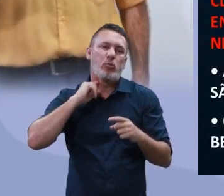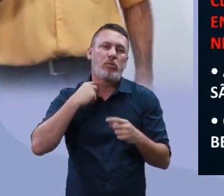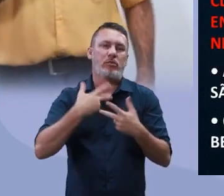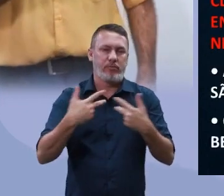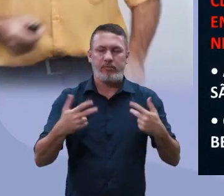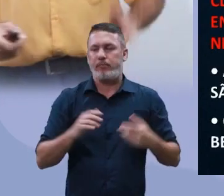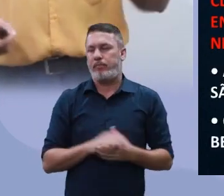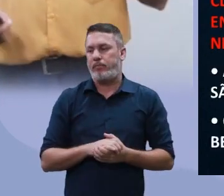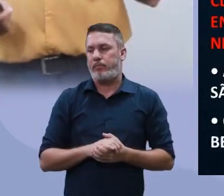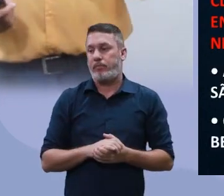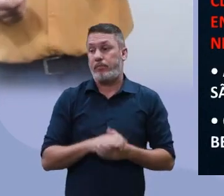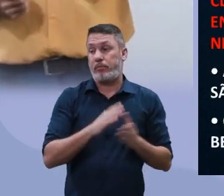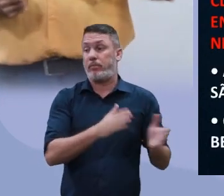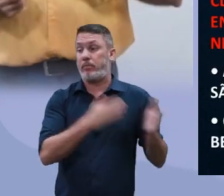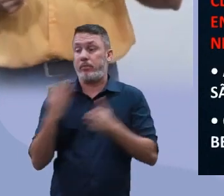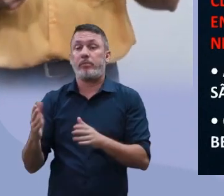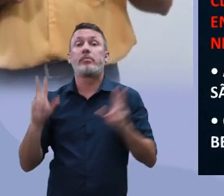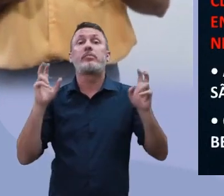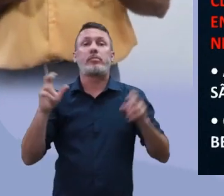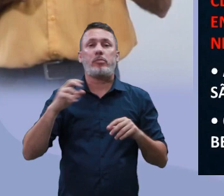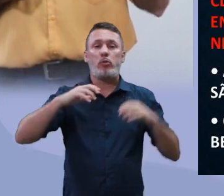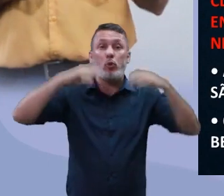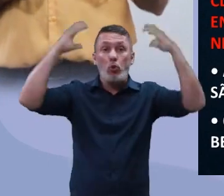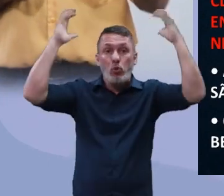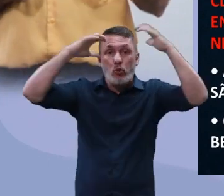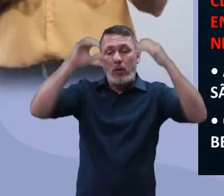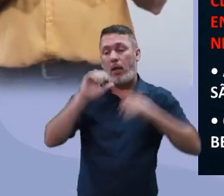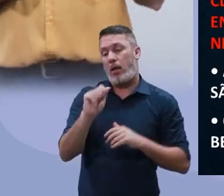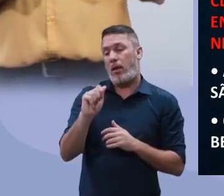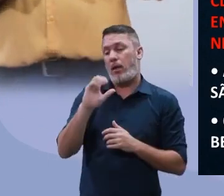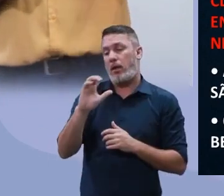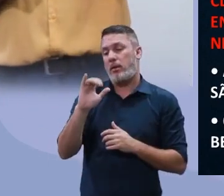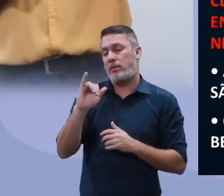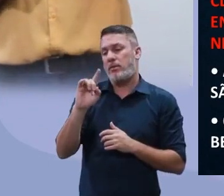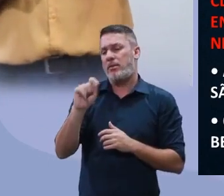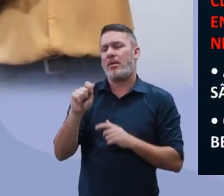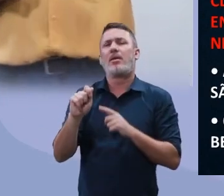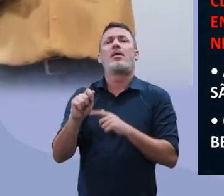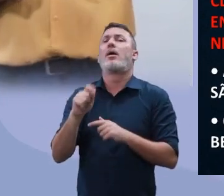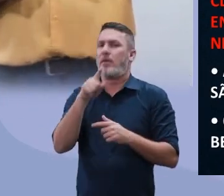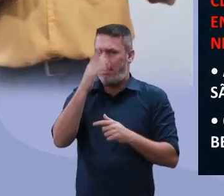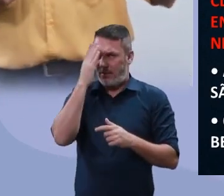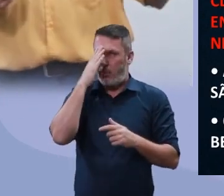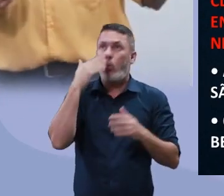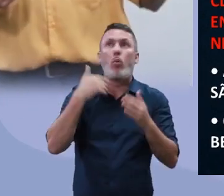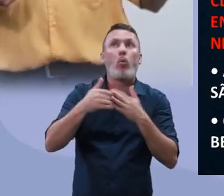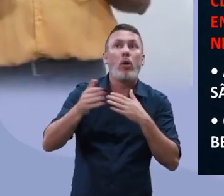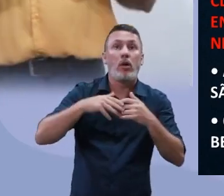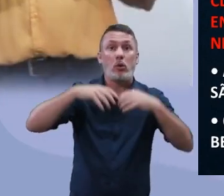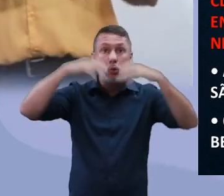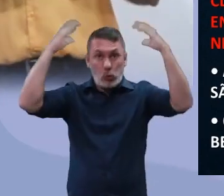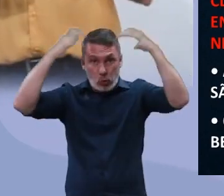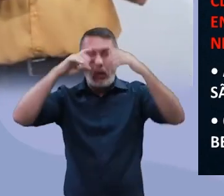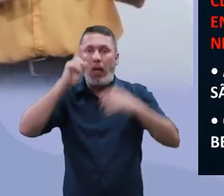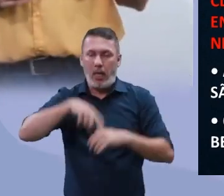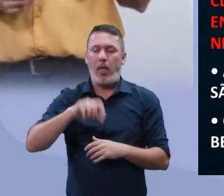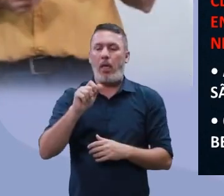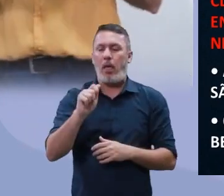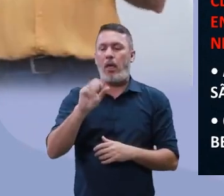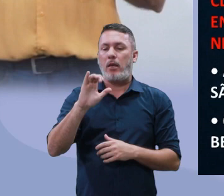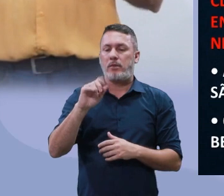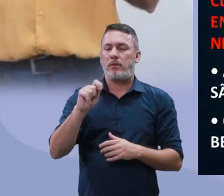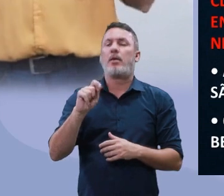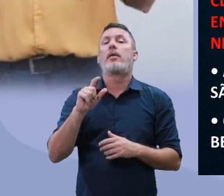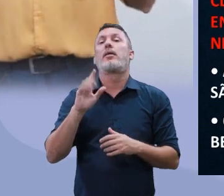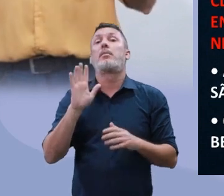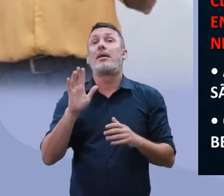calor. Temos as chuvas ácidas. As chuvas ácidas, nós temos que lembrar que toda chuva ela é ácida. O nível de acidez